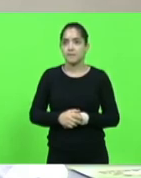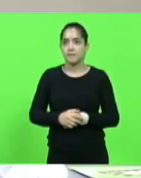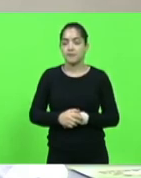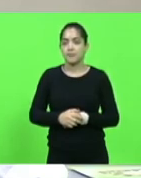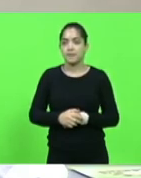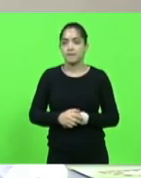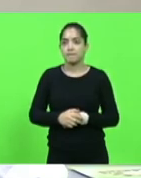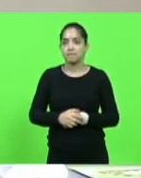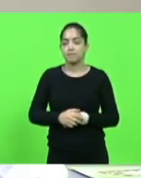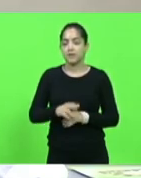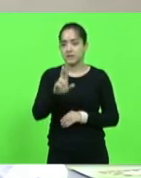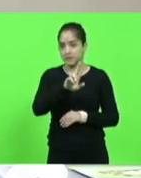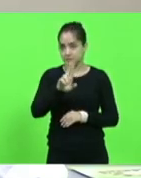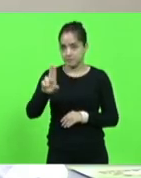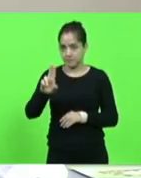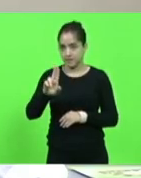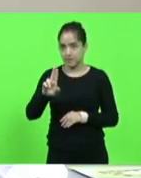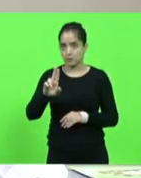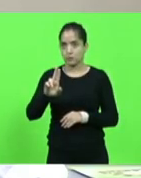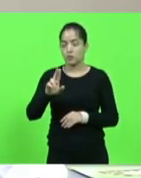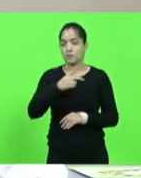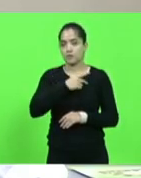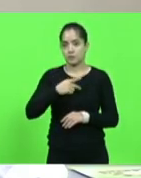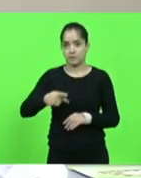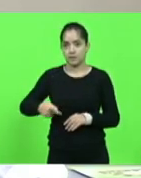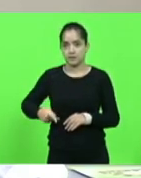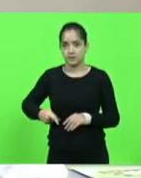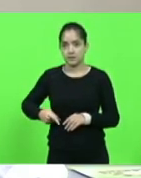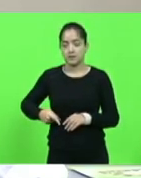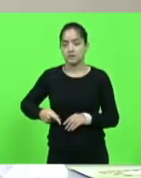em meu nome, em nome do presidente